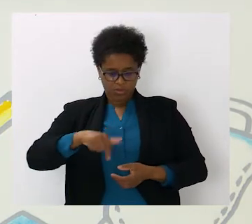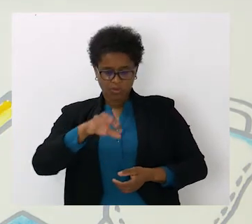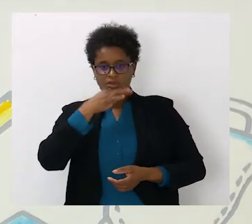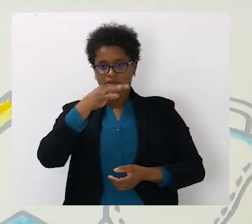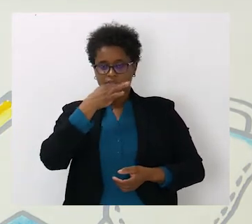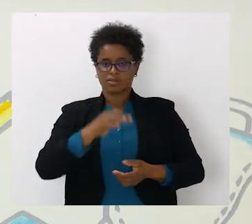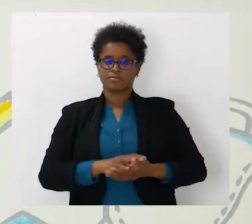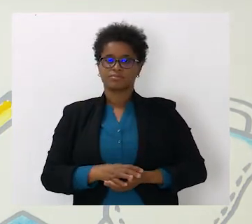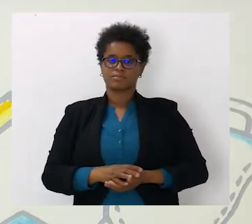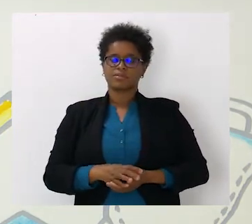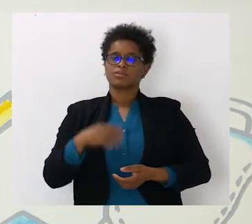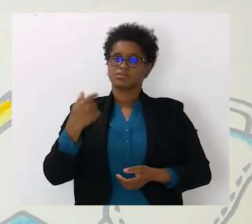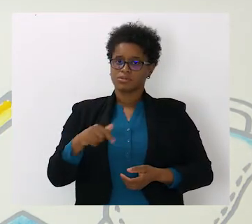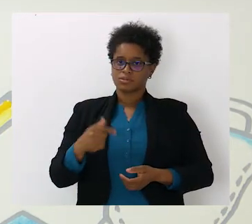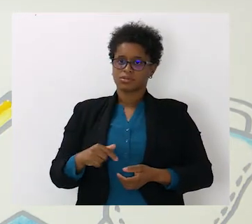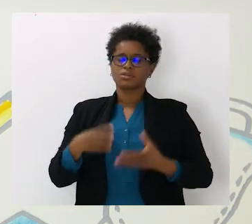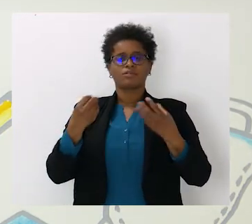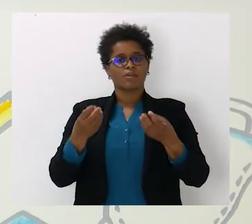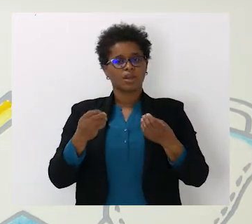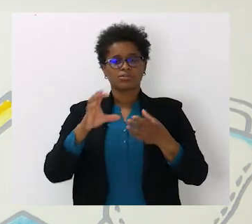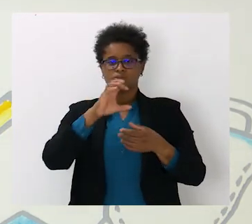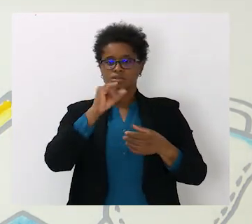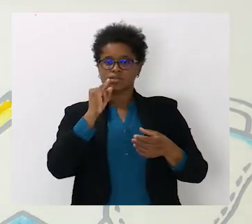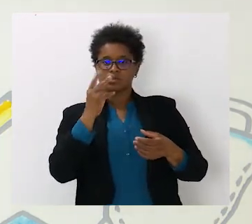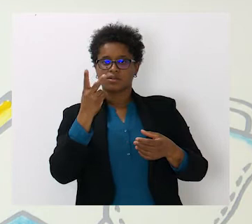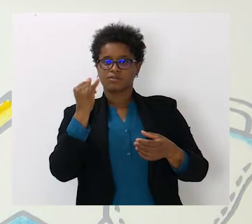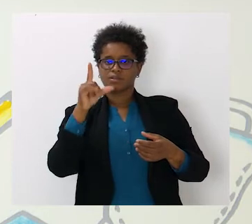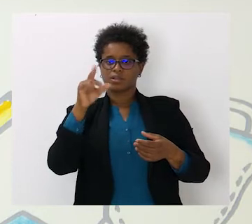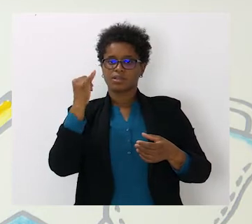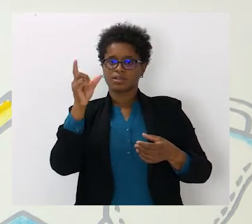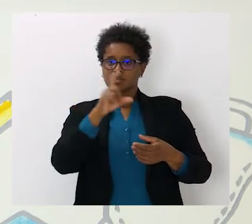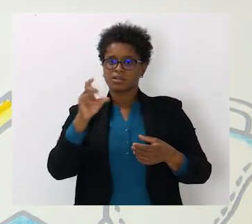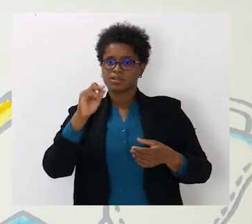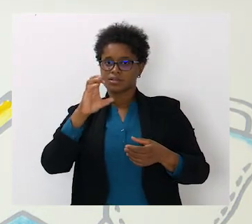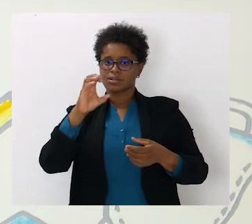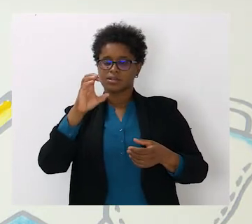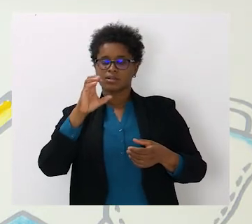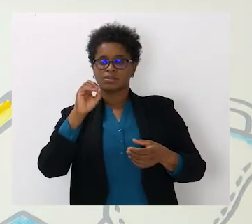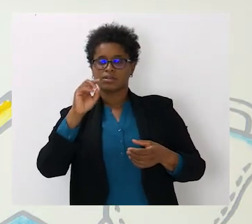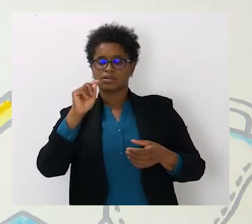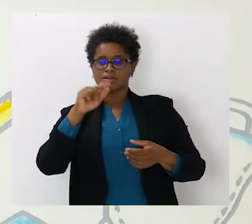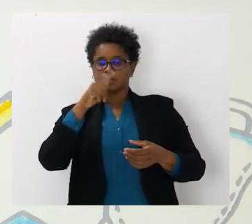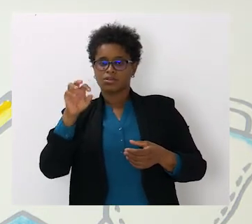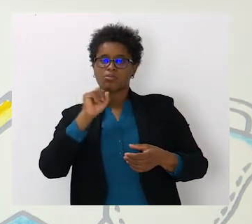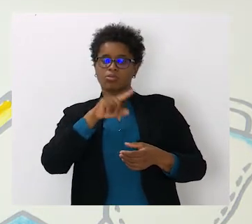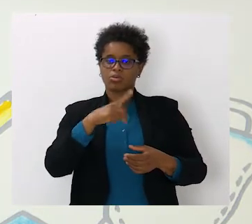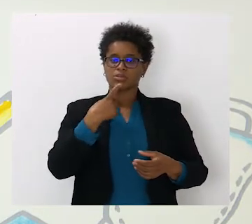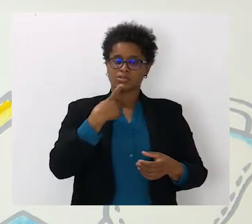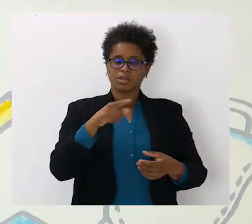Nós referimos a existência de várias civilizações para poderem